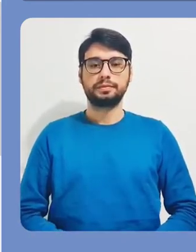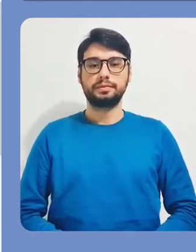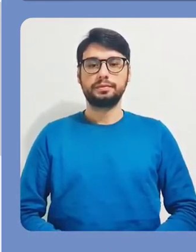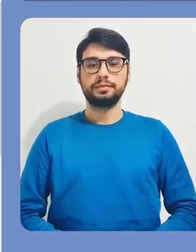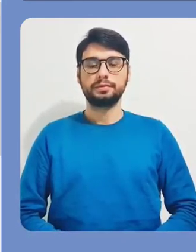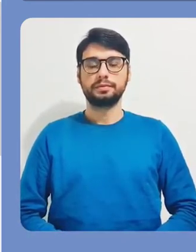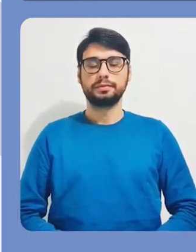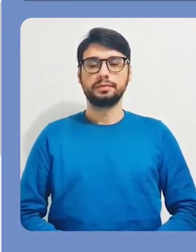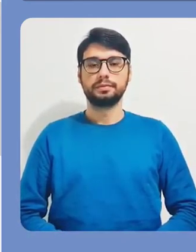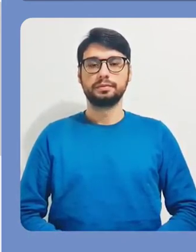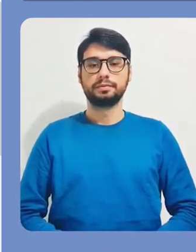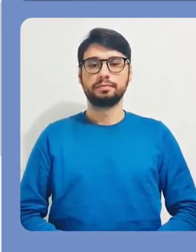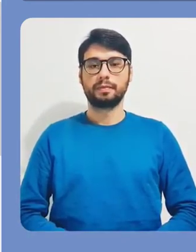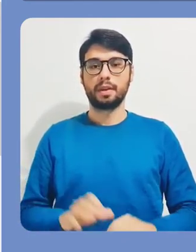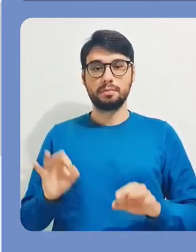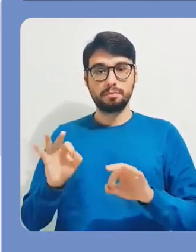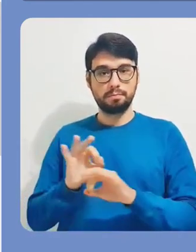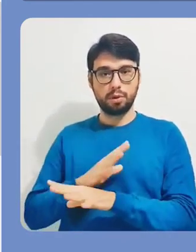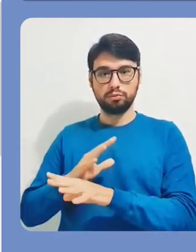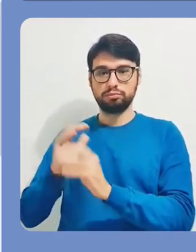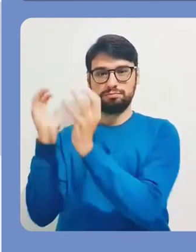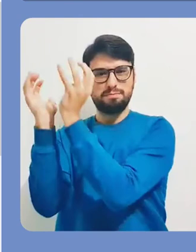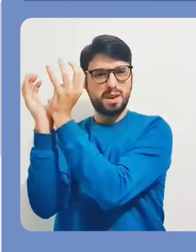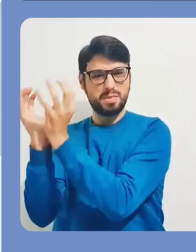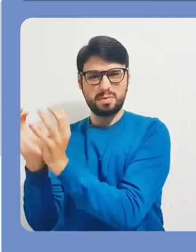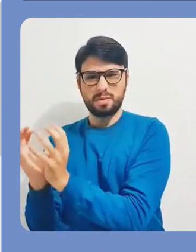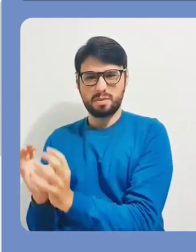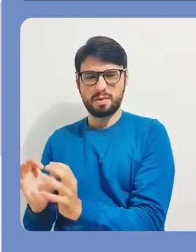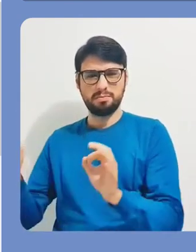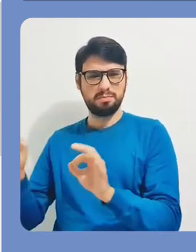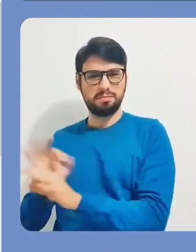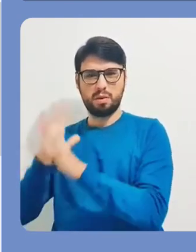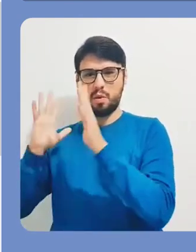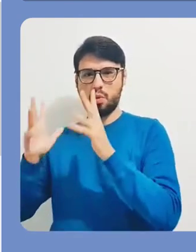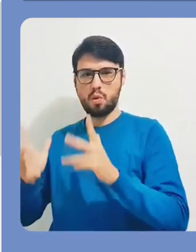E repito esse processo para todas as outras opções.